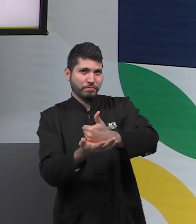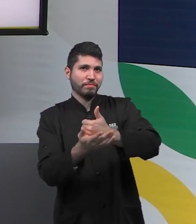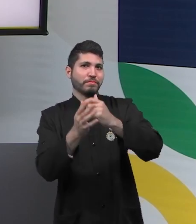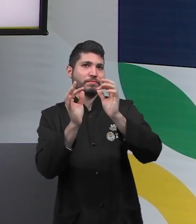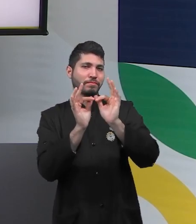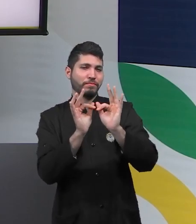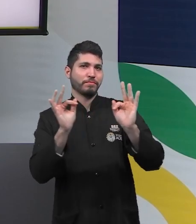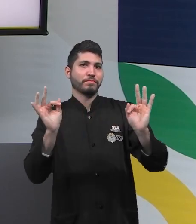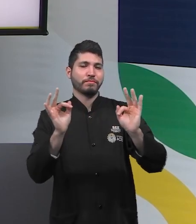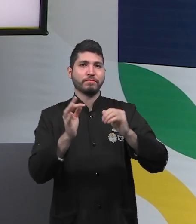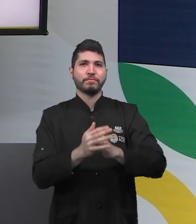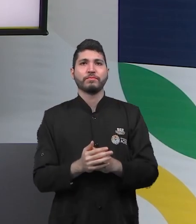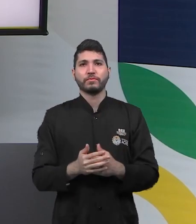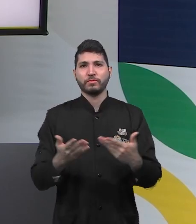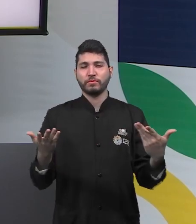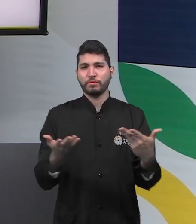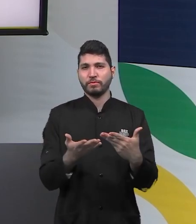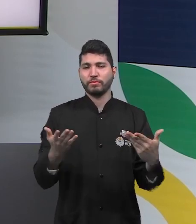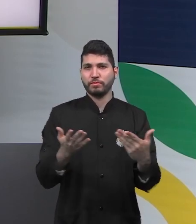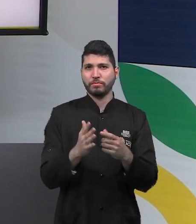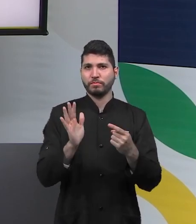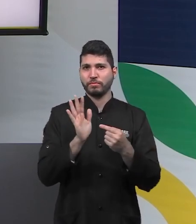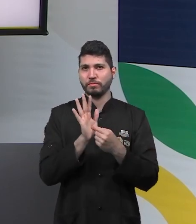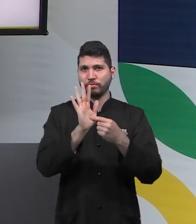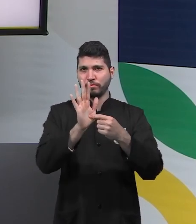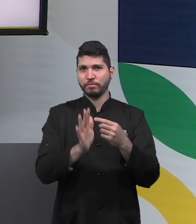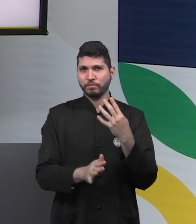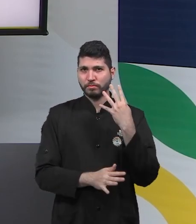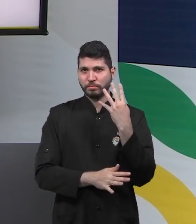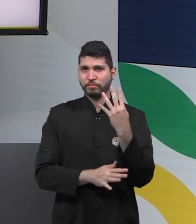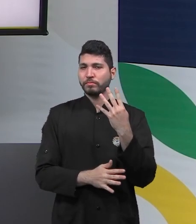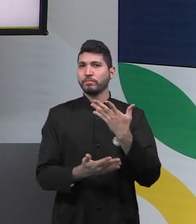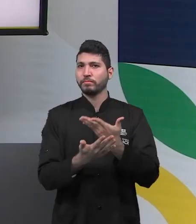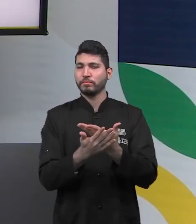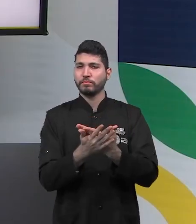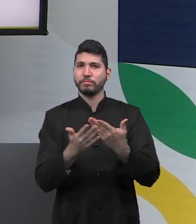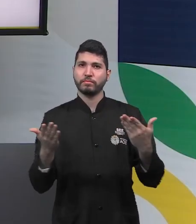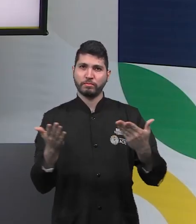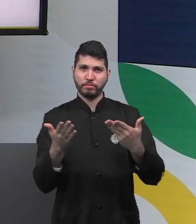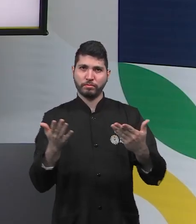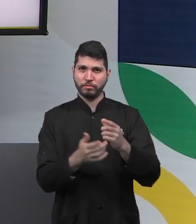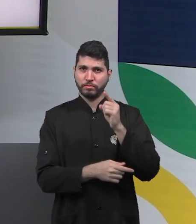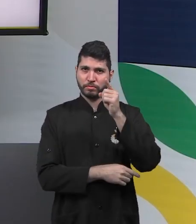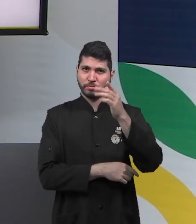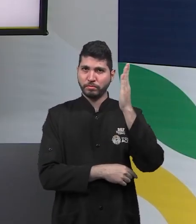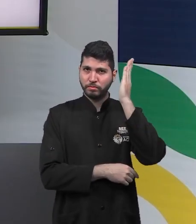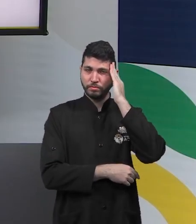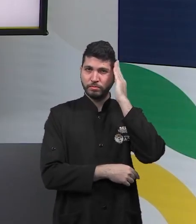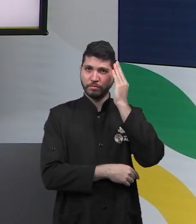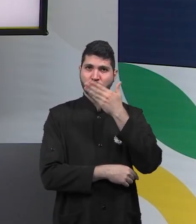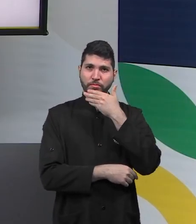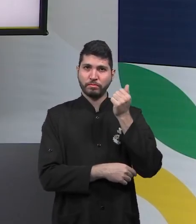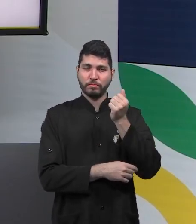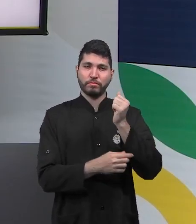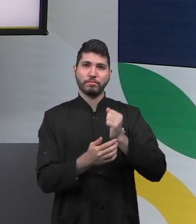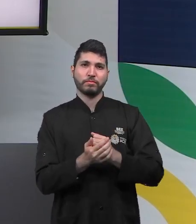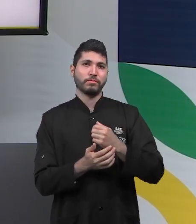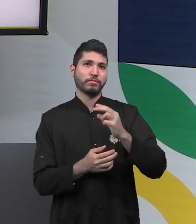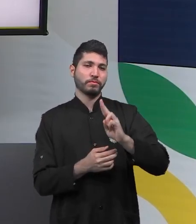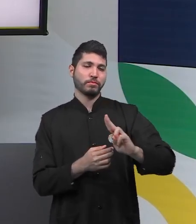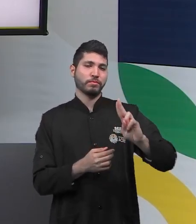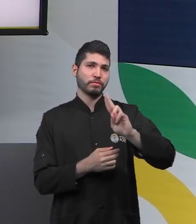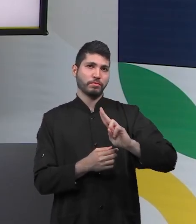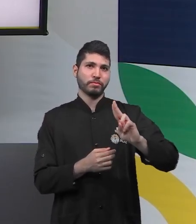em 4 na aula de hoje, para que vocês possam compreender, entender melhor o sentido e como utilizá-los, tudo